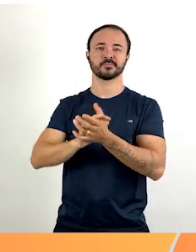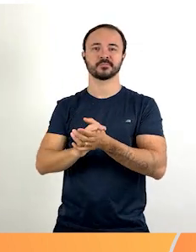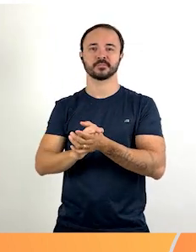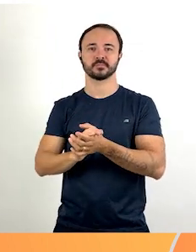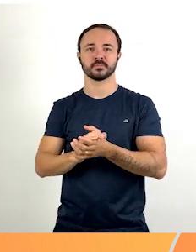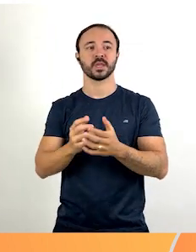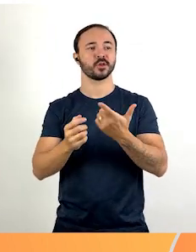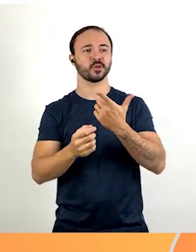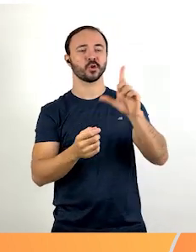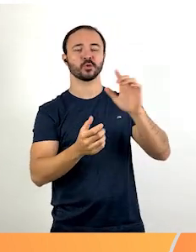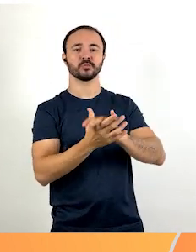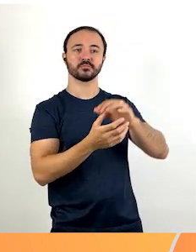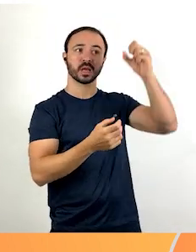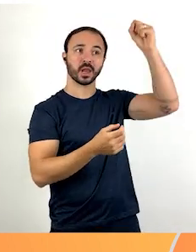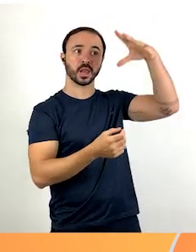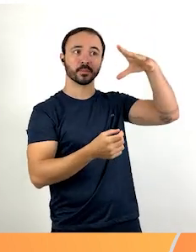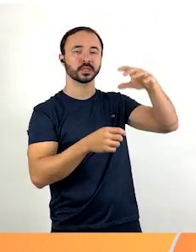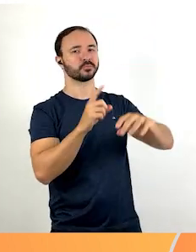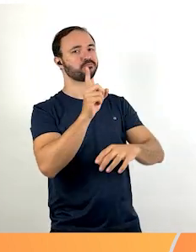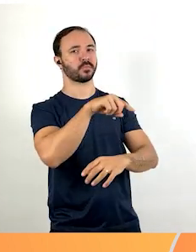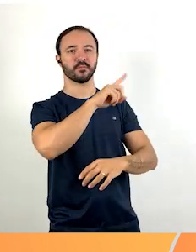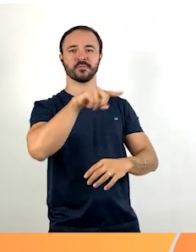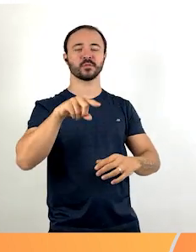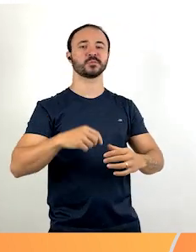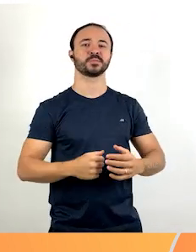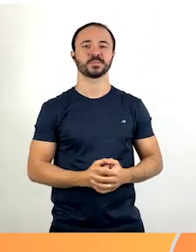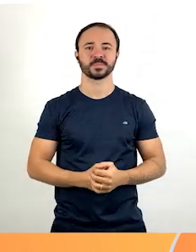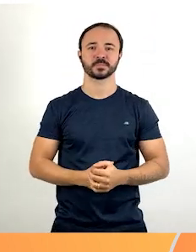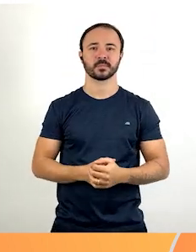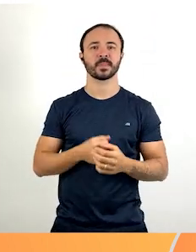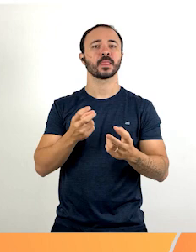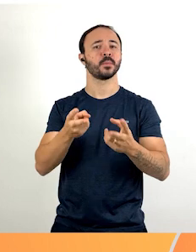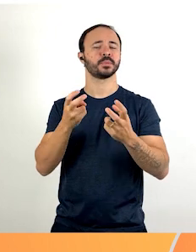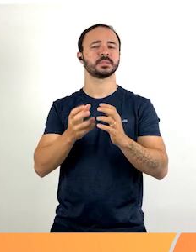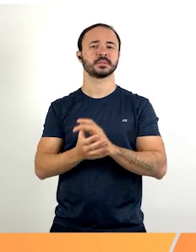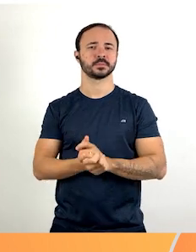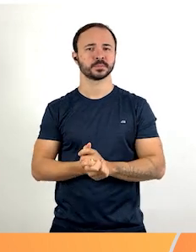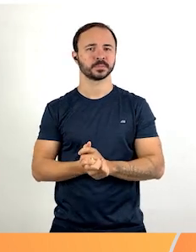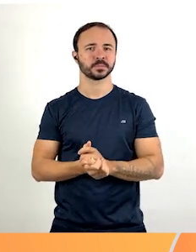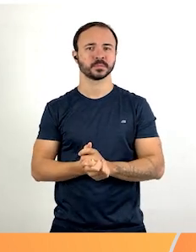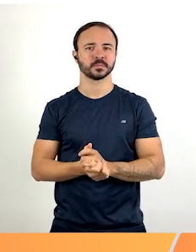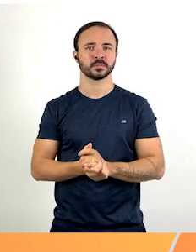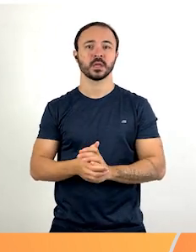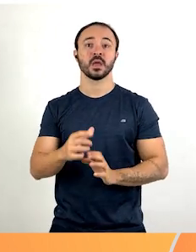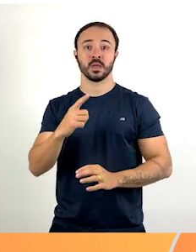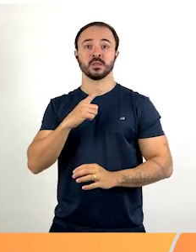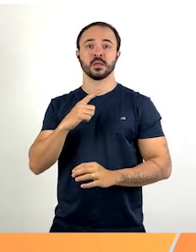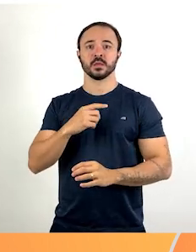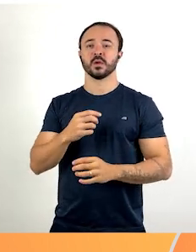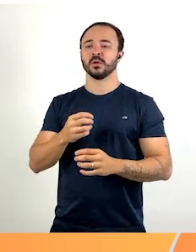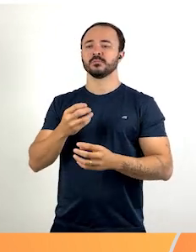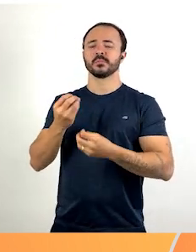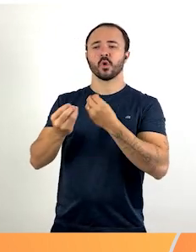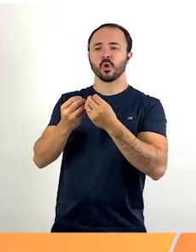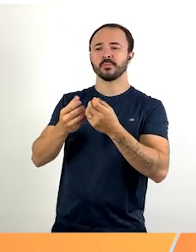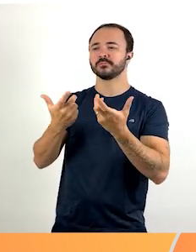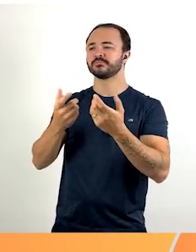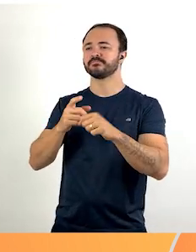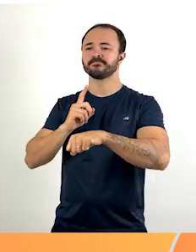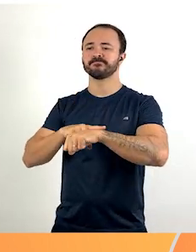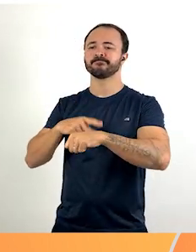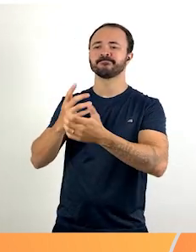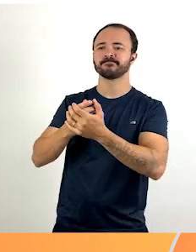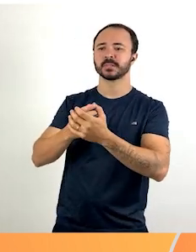as lâmpadas estão apagadas. Por que isso acontece? Observe. Aqui nós temos o momento do fechamento por um